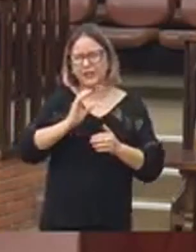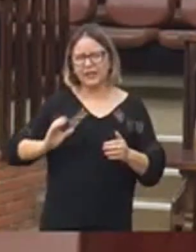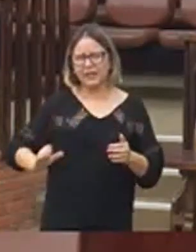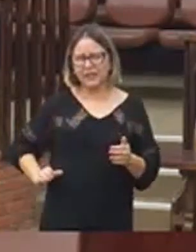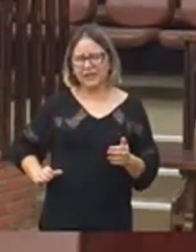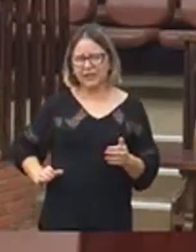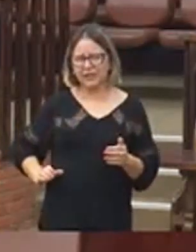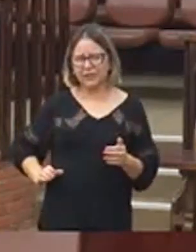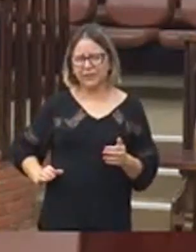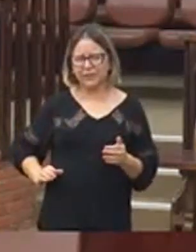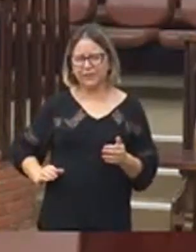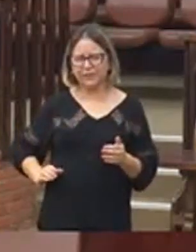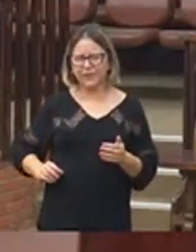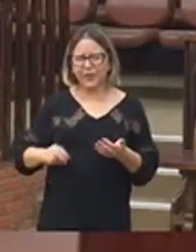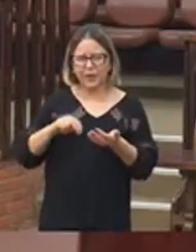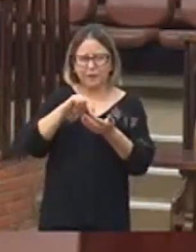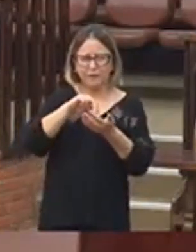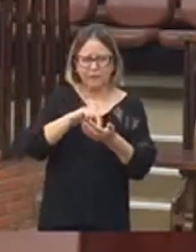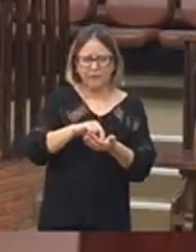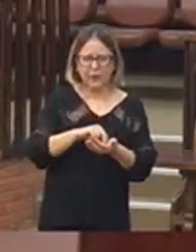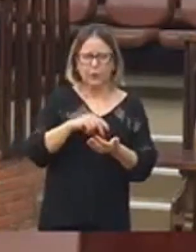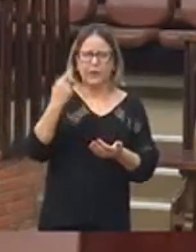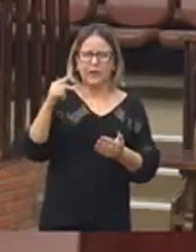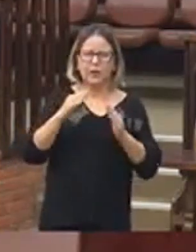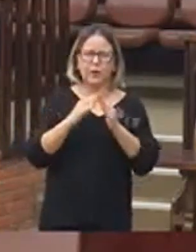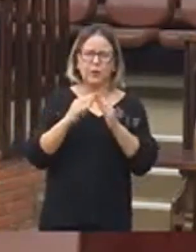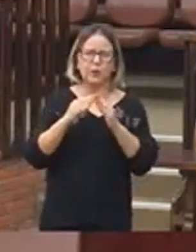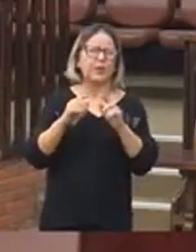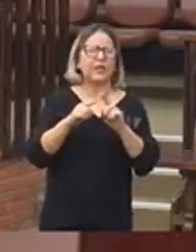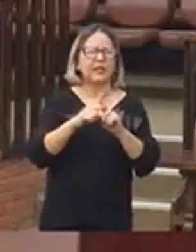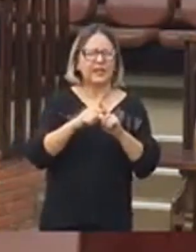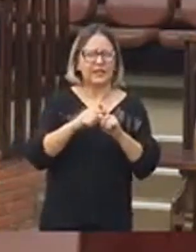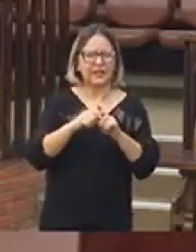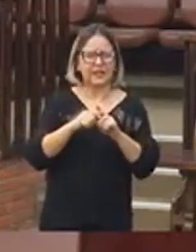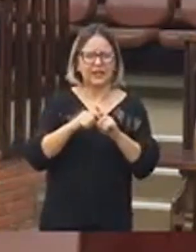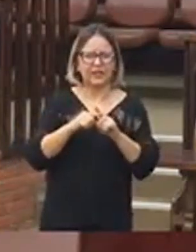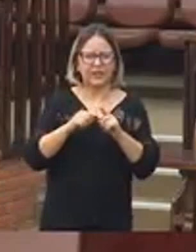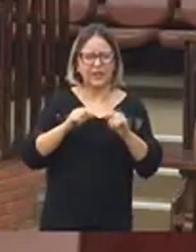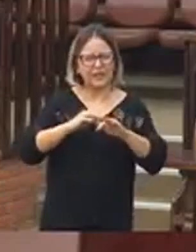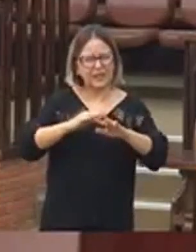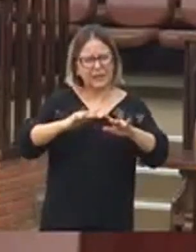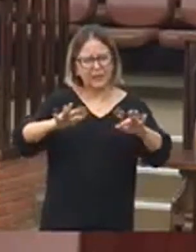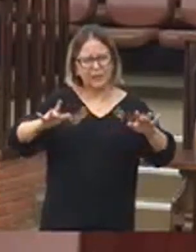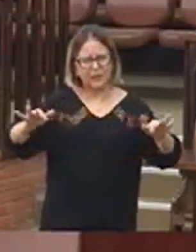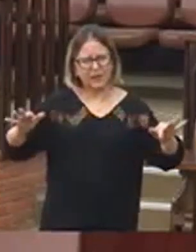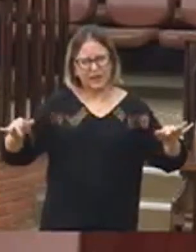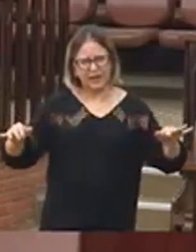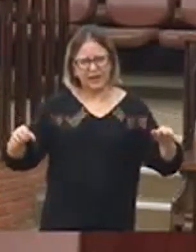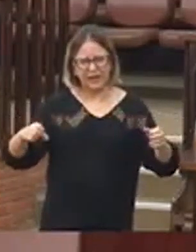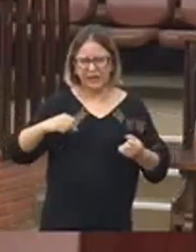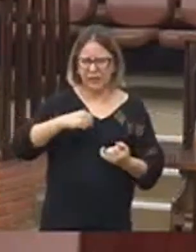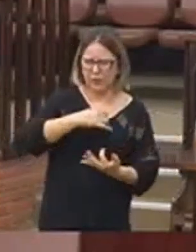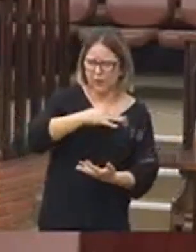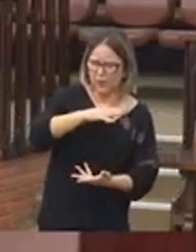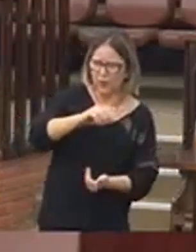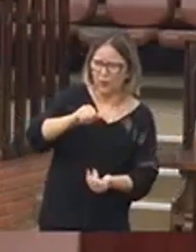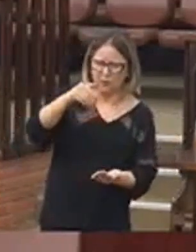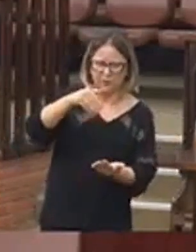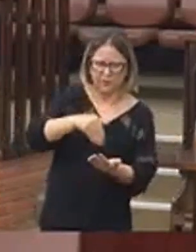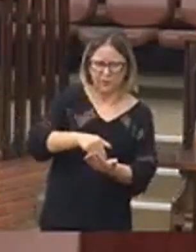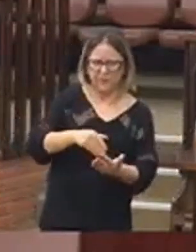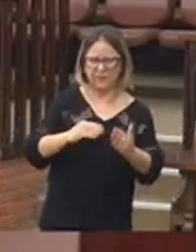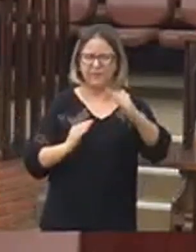Tua igreja espalhada por estes lares e por estes rincões mundo